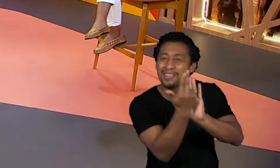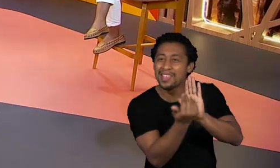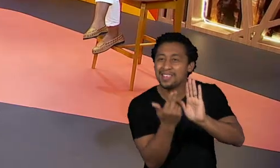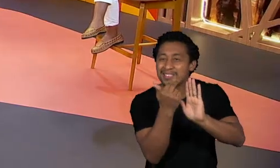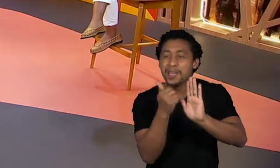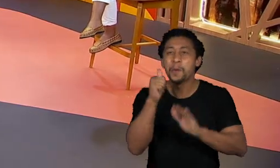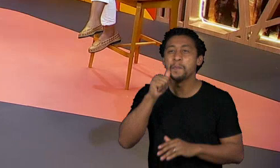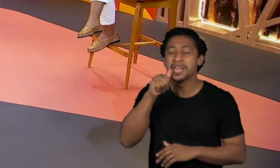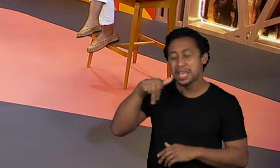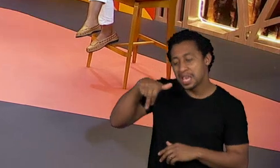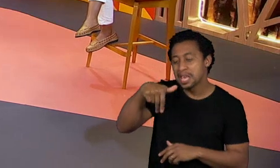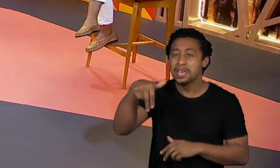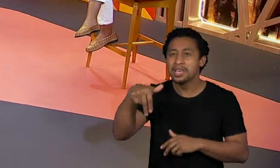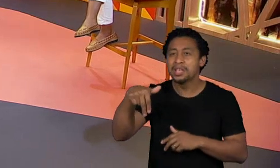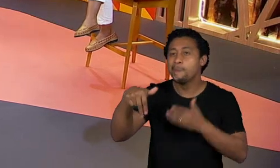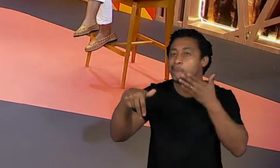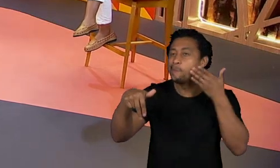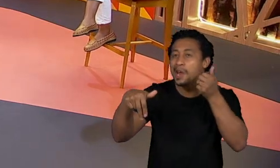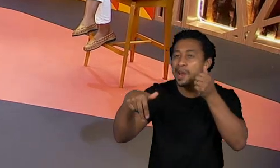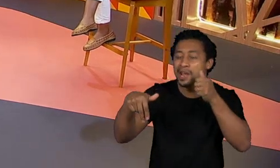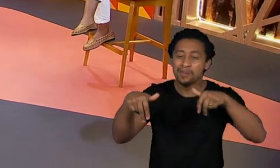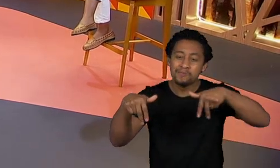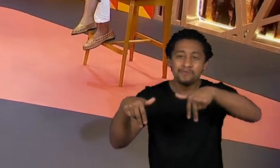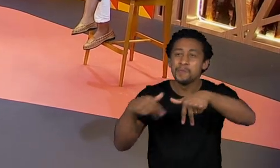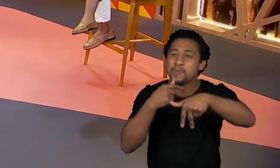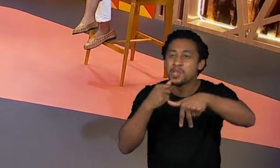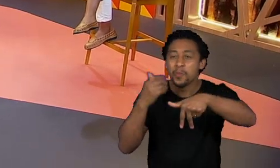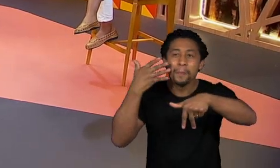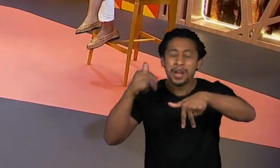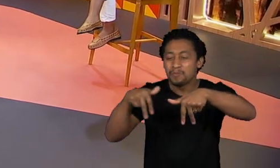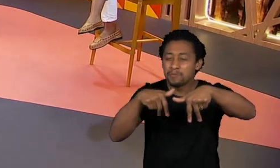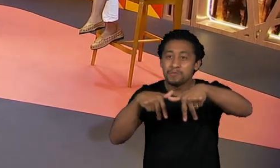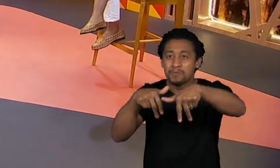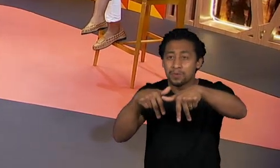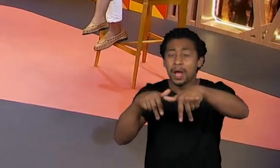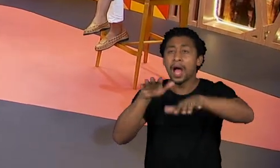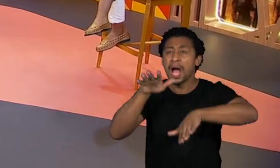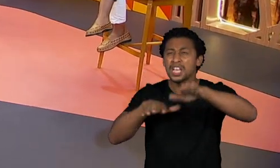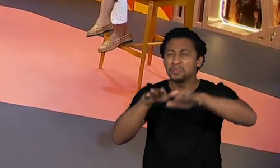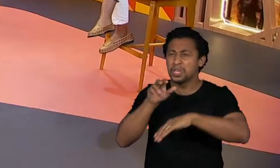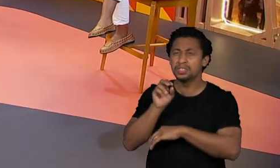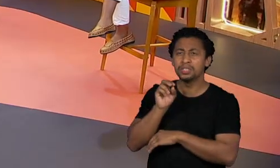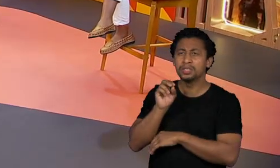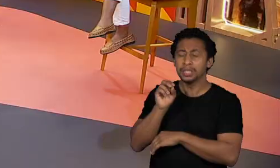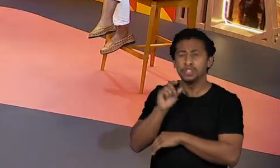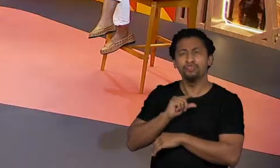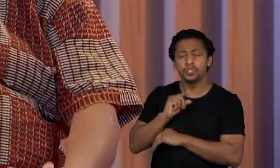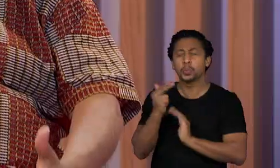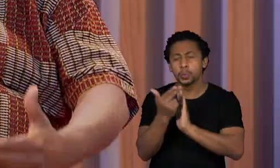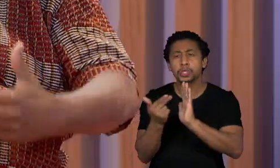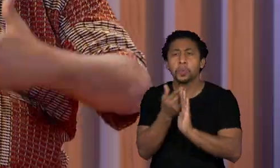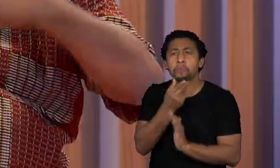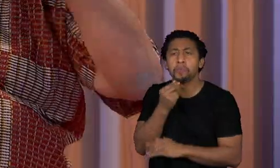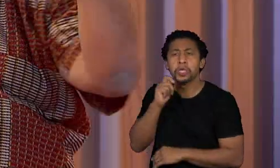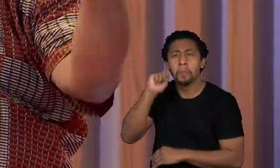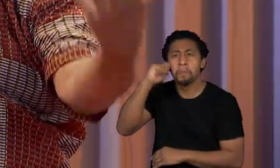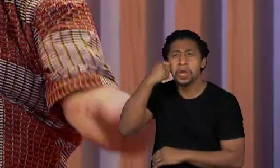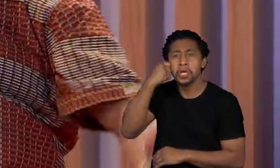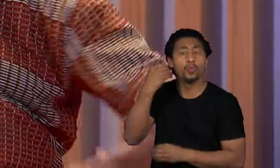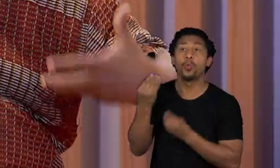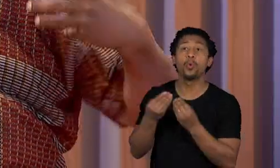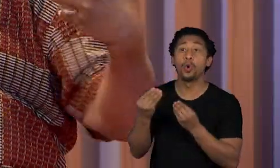algum pretinho, ele aparece lá longe, ou andando de bicicleta, não está indo para a escola. Então a gente